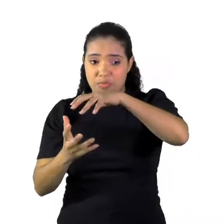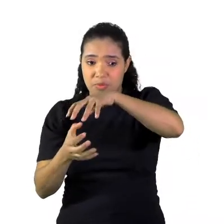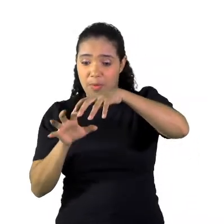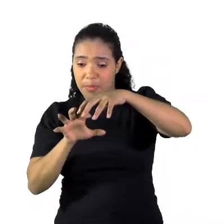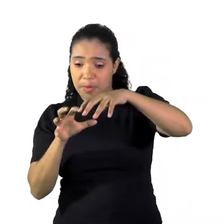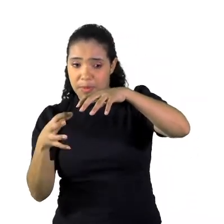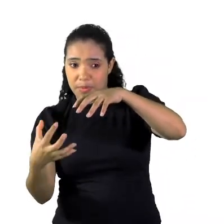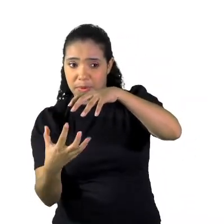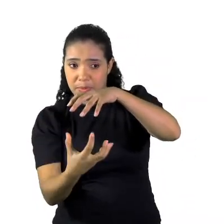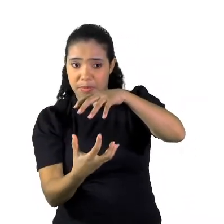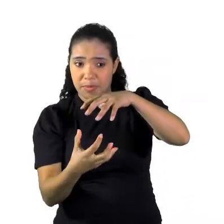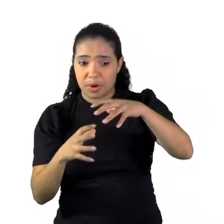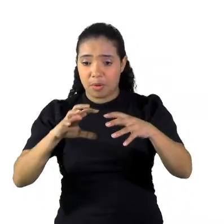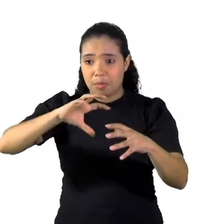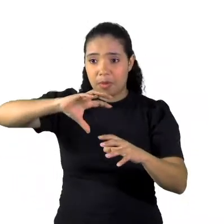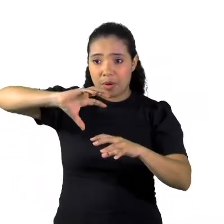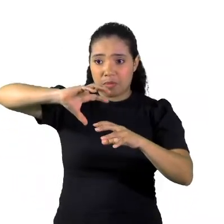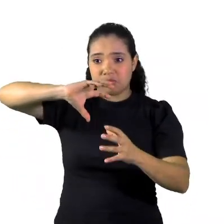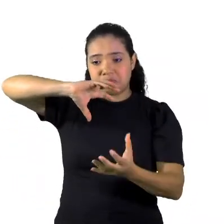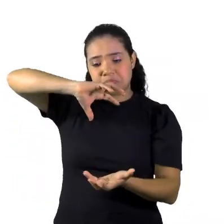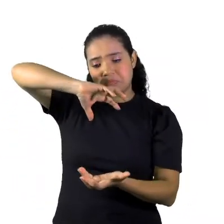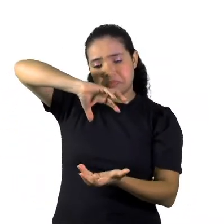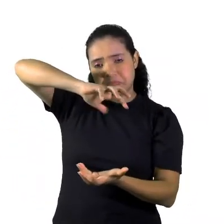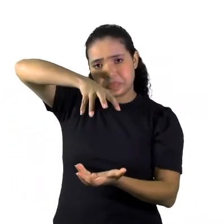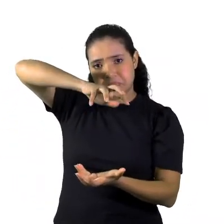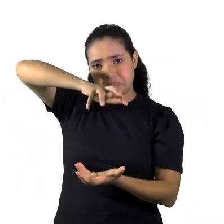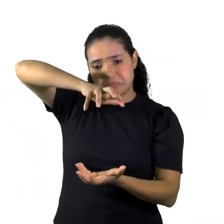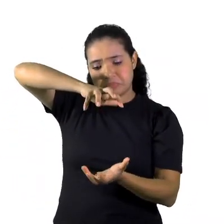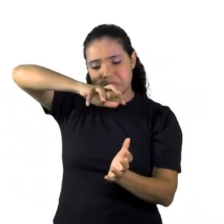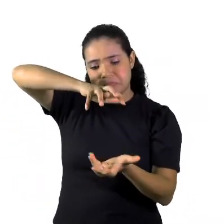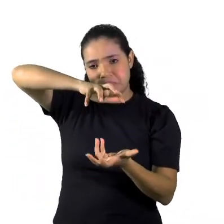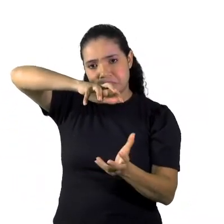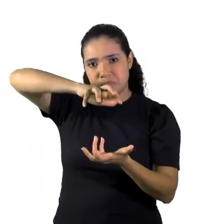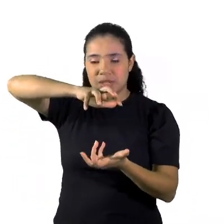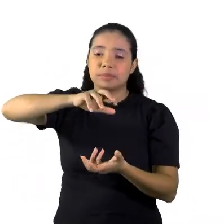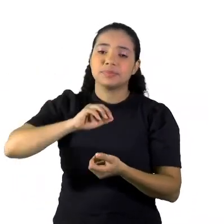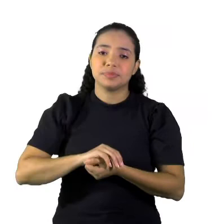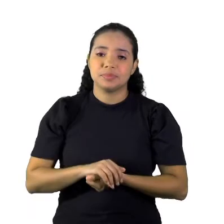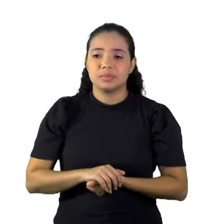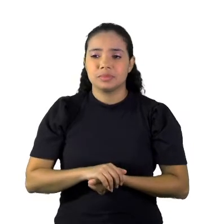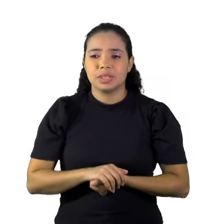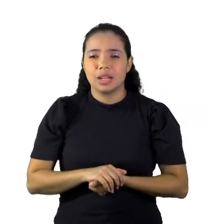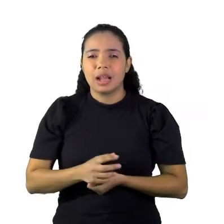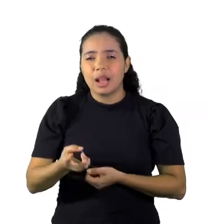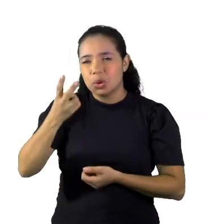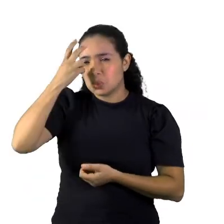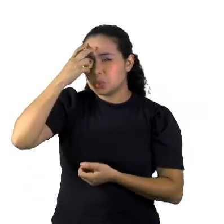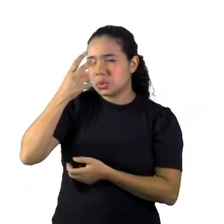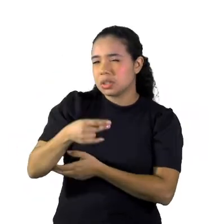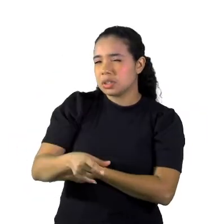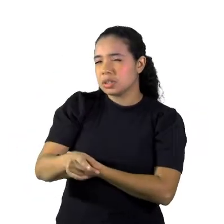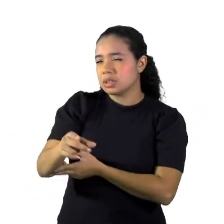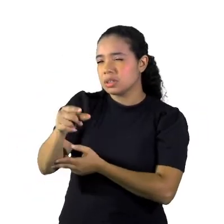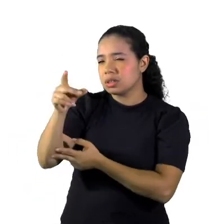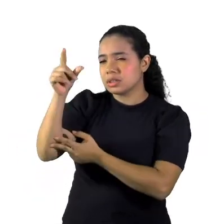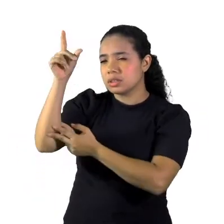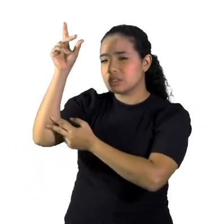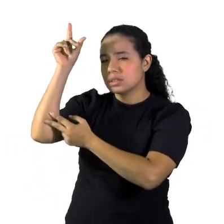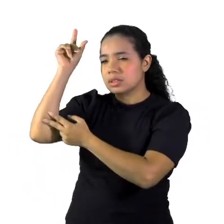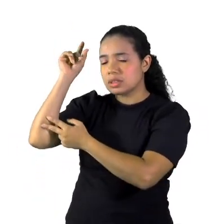disposta sendo vista de cima e relembrando aquela cultura antiga dos